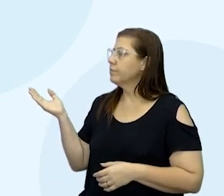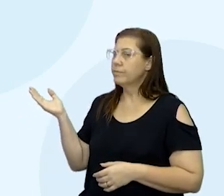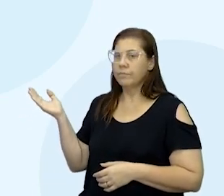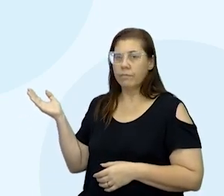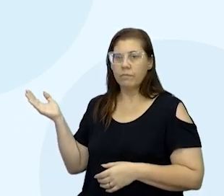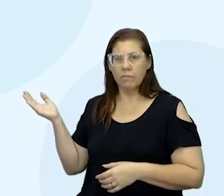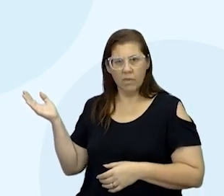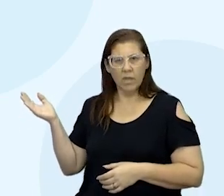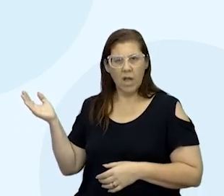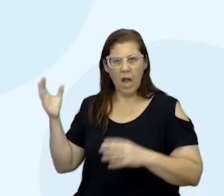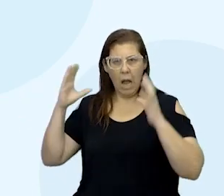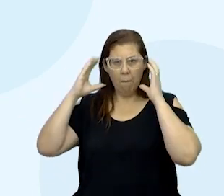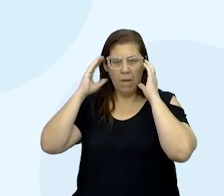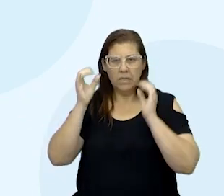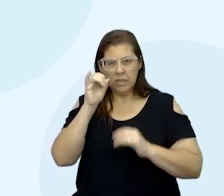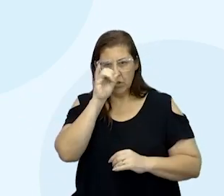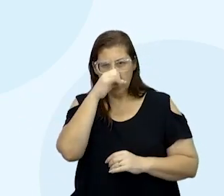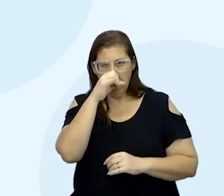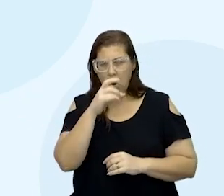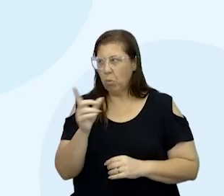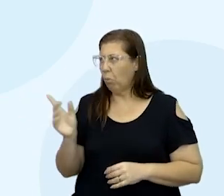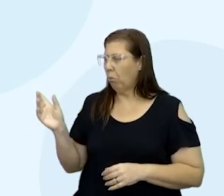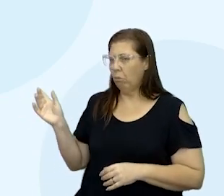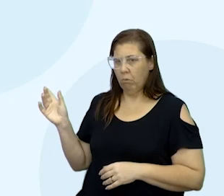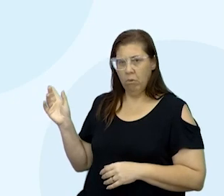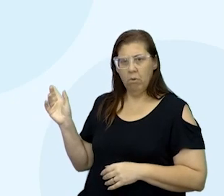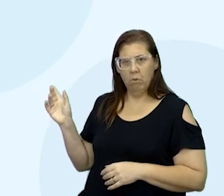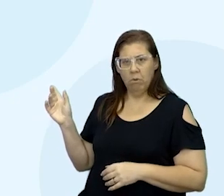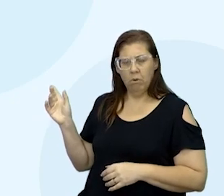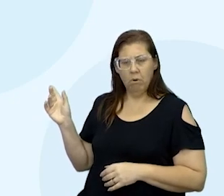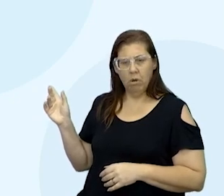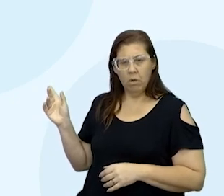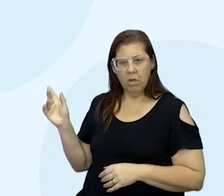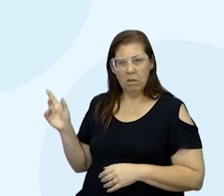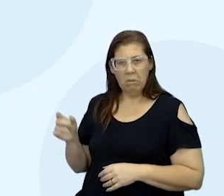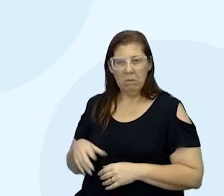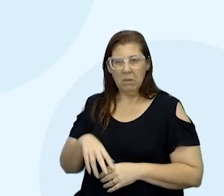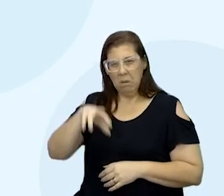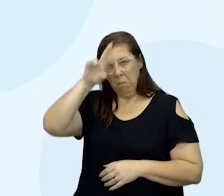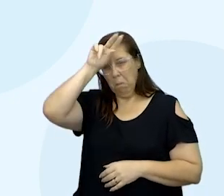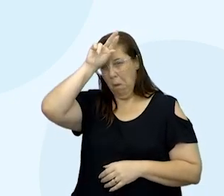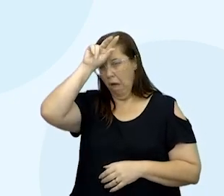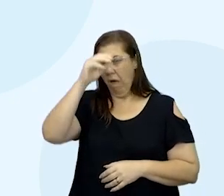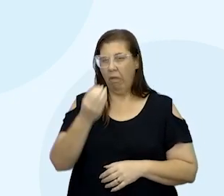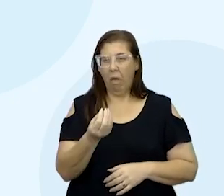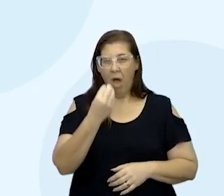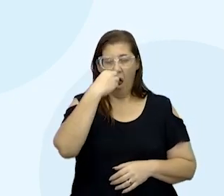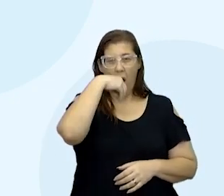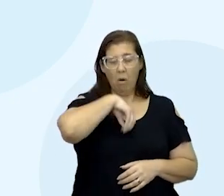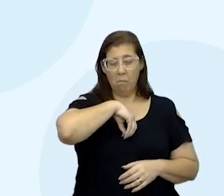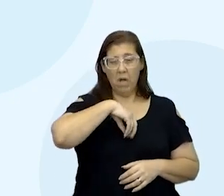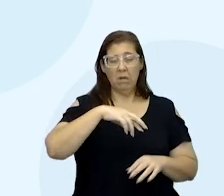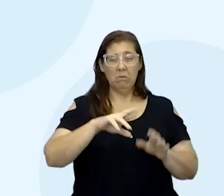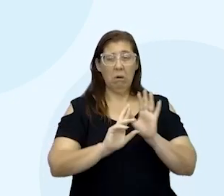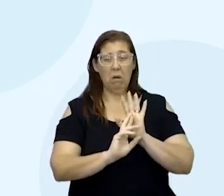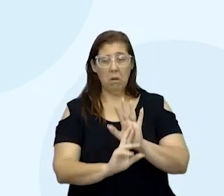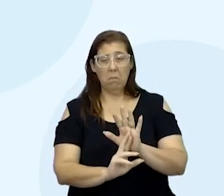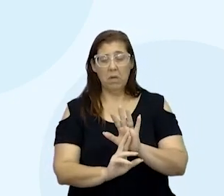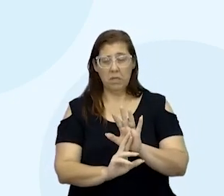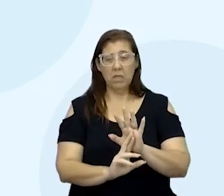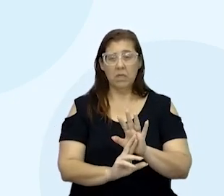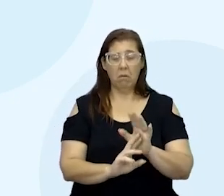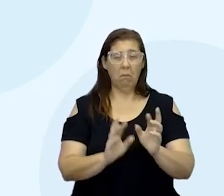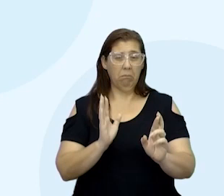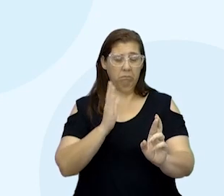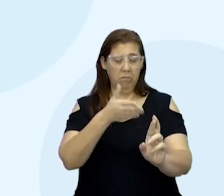uma cabeça de porco que está sendo devorada por uma barata. A barata ali está representando o governador, né,